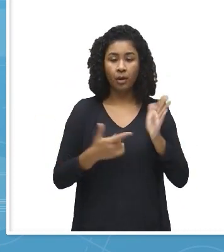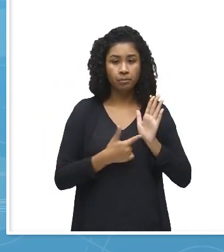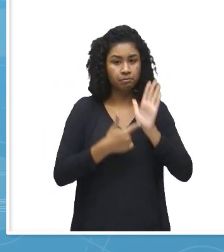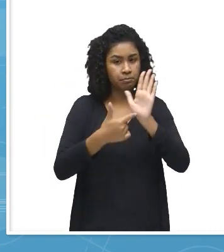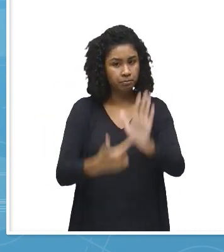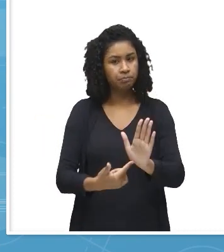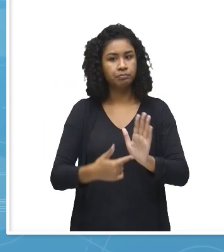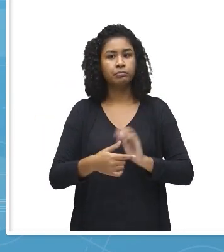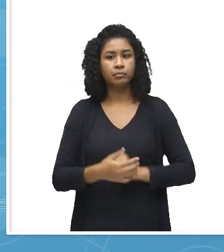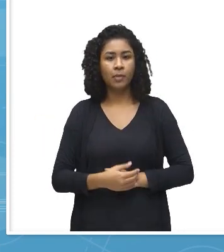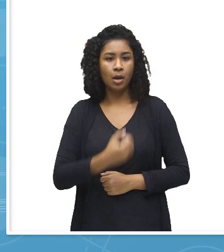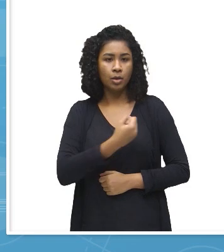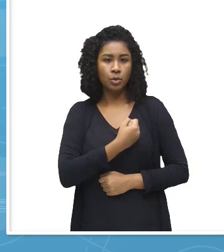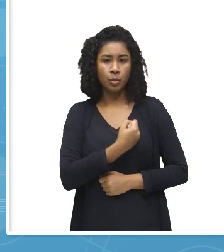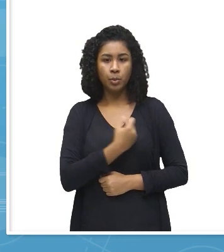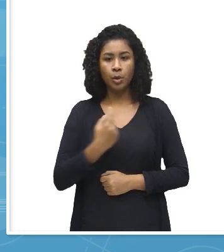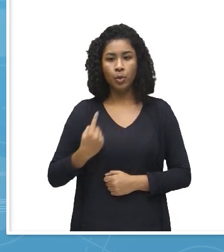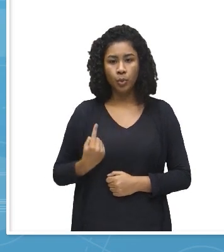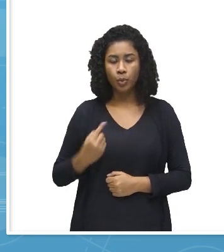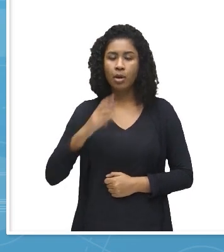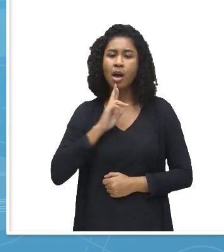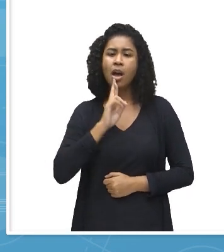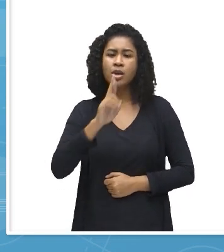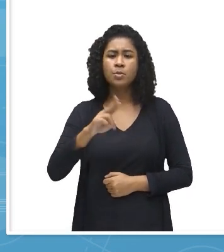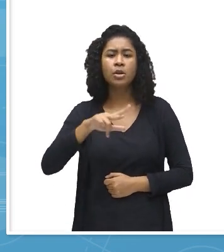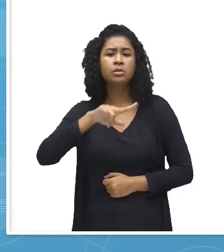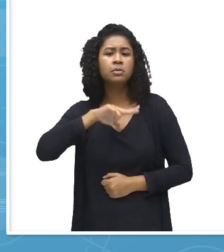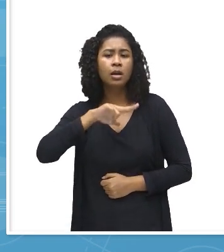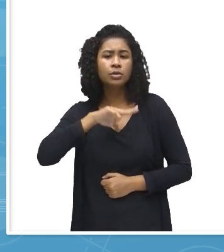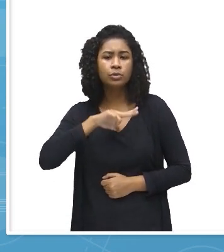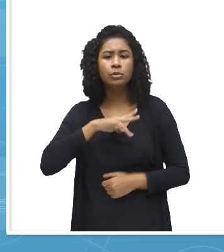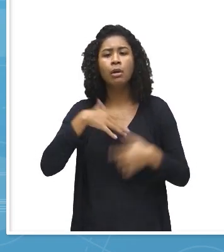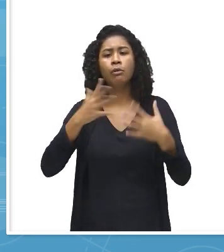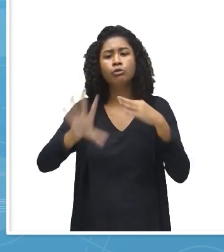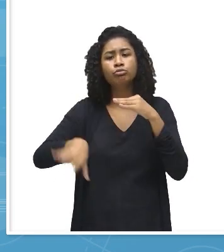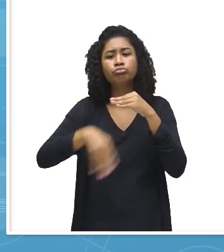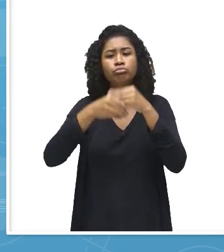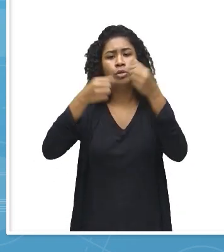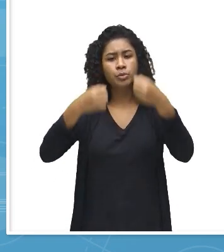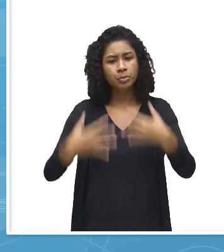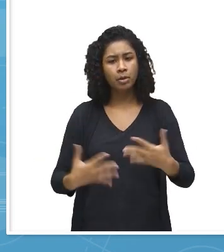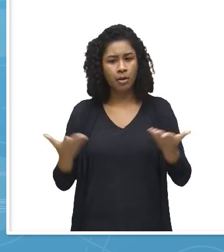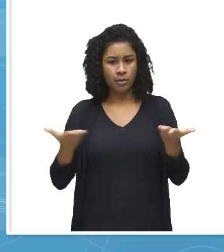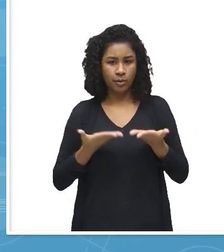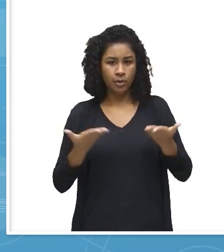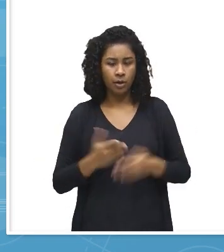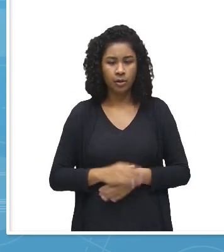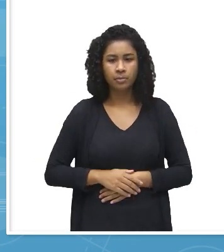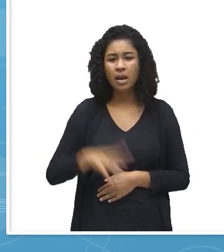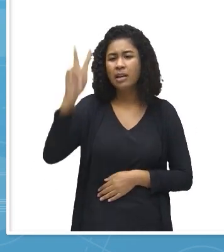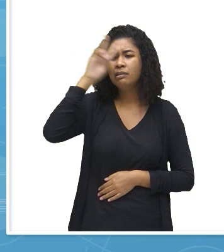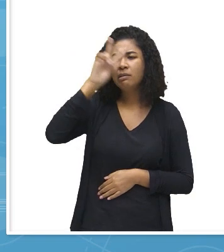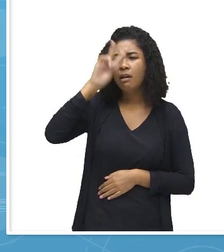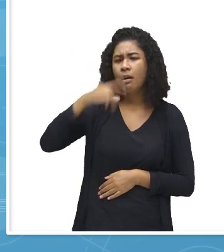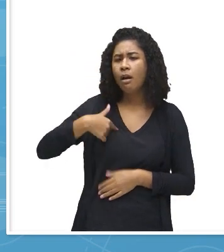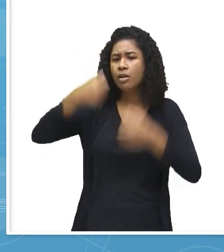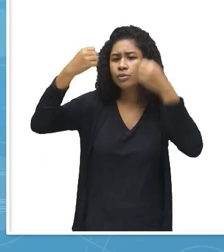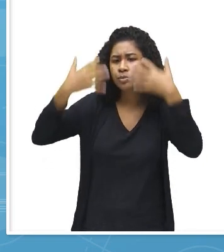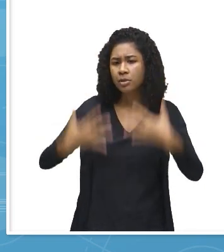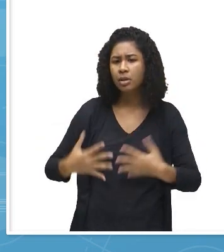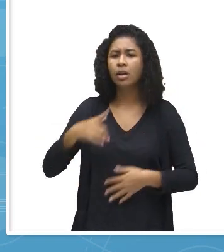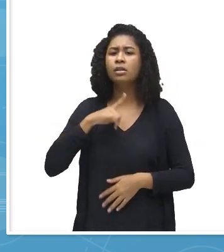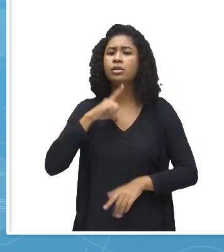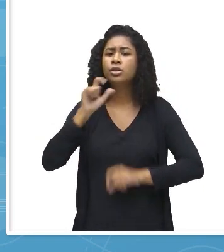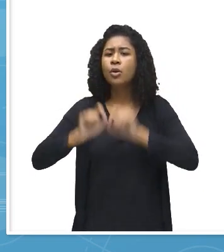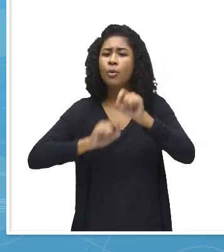questão pessoal, a resposta podia ser pessoal, e eu trouxe um comentário. E lembra que eu falei para vocês que houve realmente, que